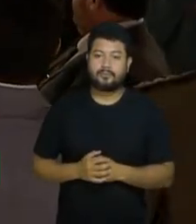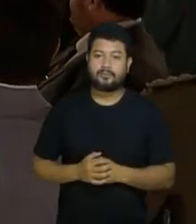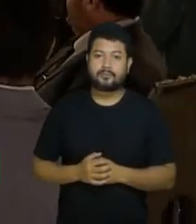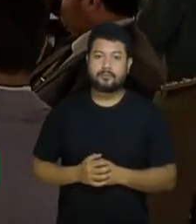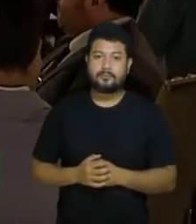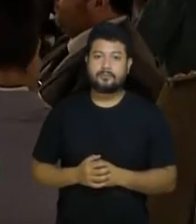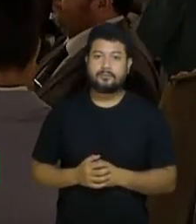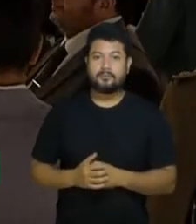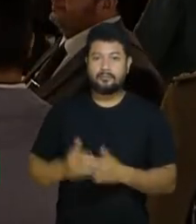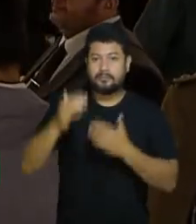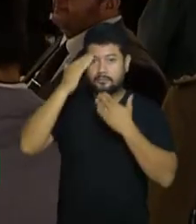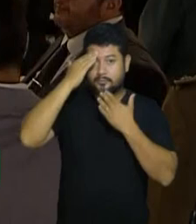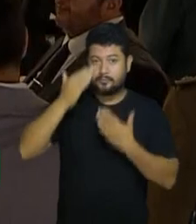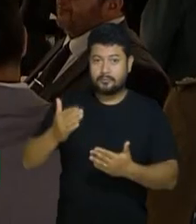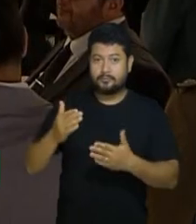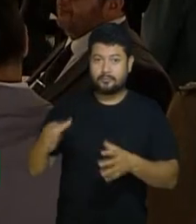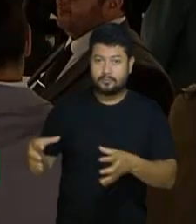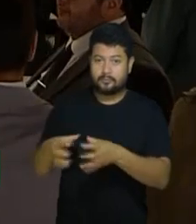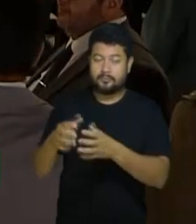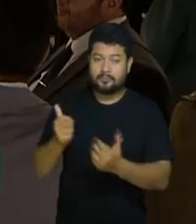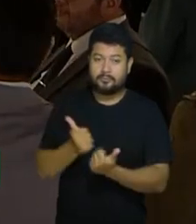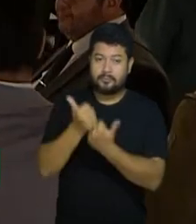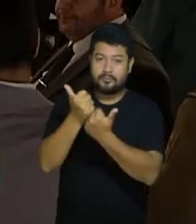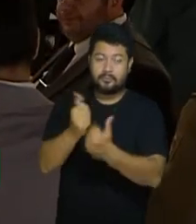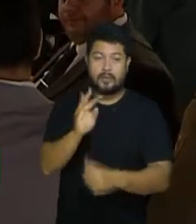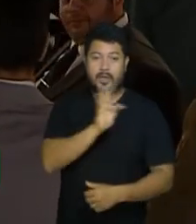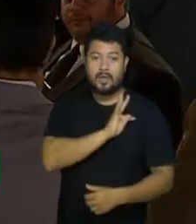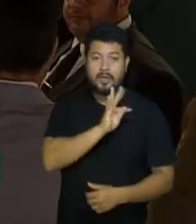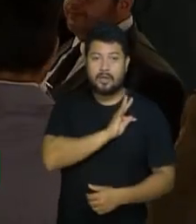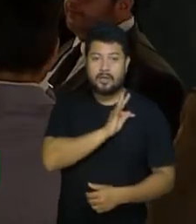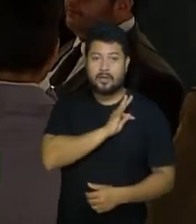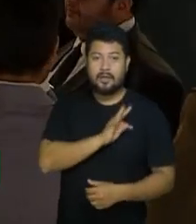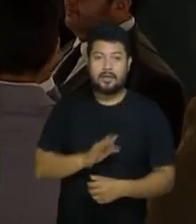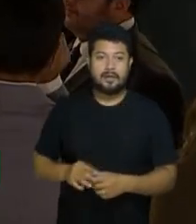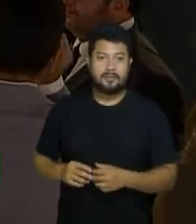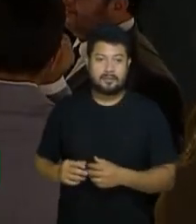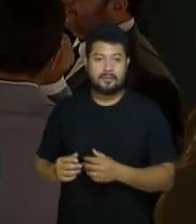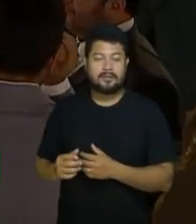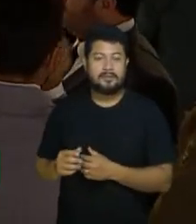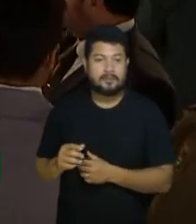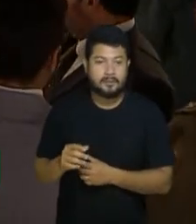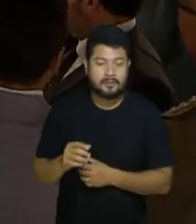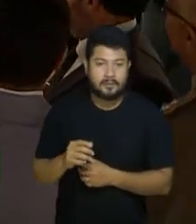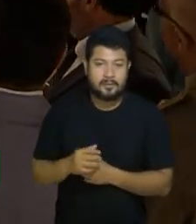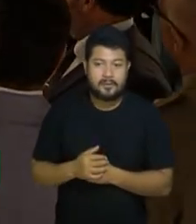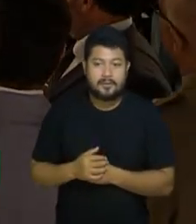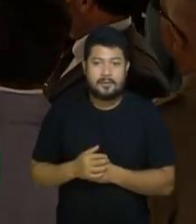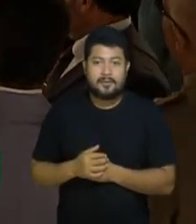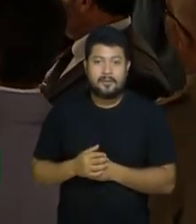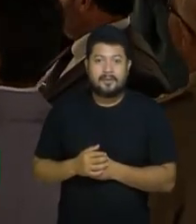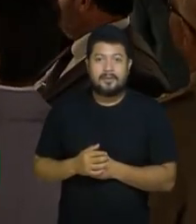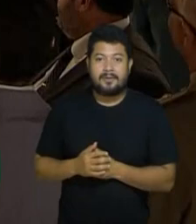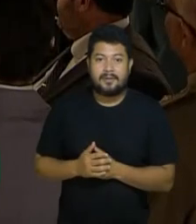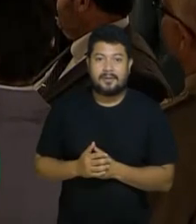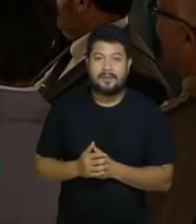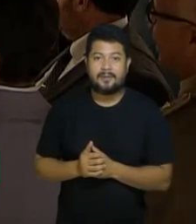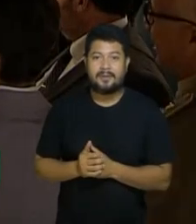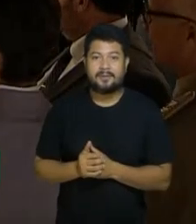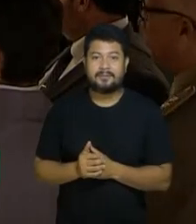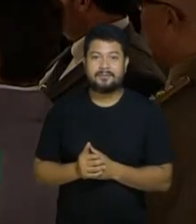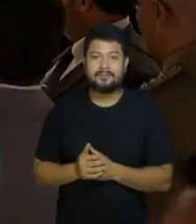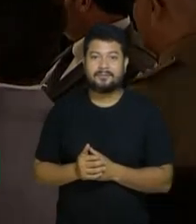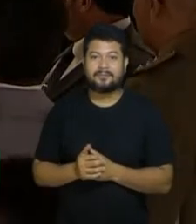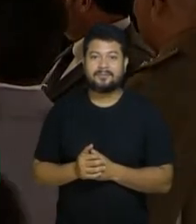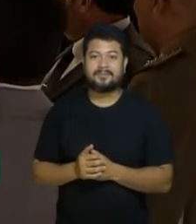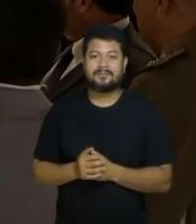Agradecer também a equipe de suporte técnico e som, que estão aqui do nosso lado. A equipe de serviço de Copa,